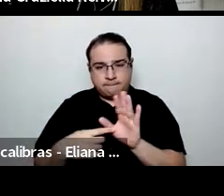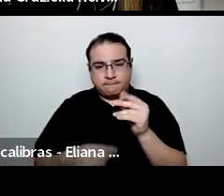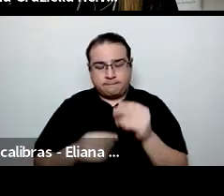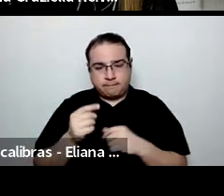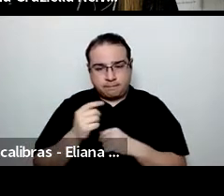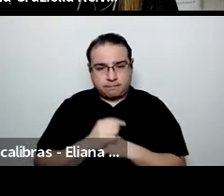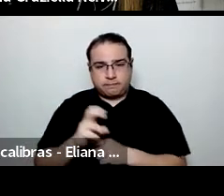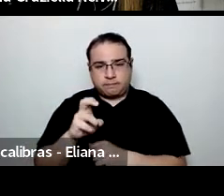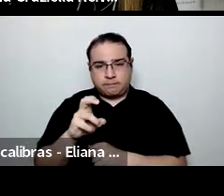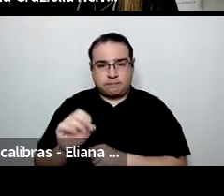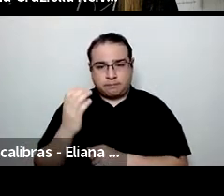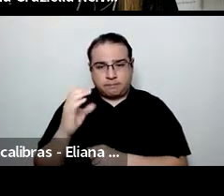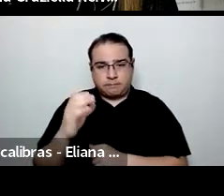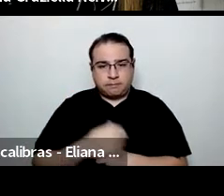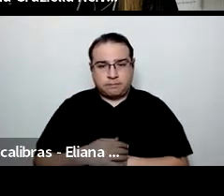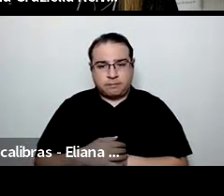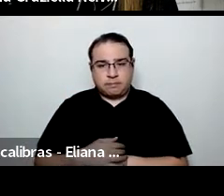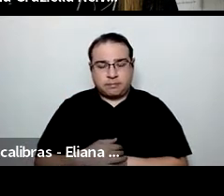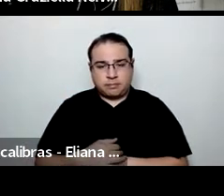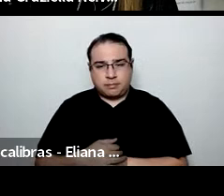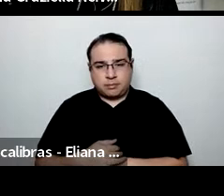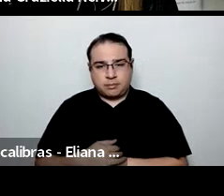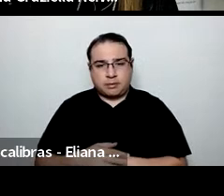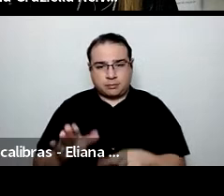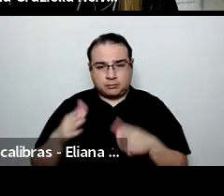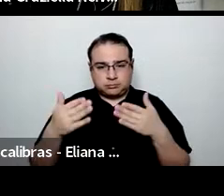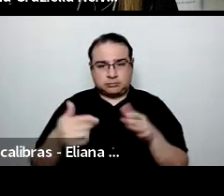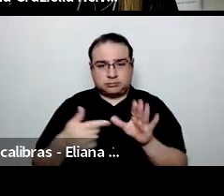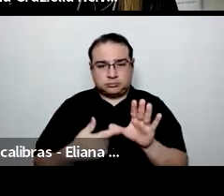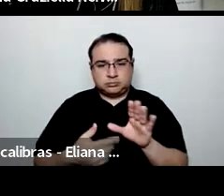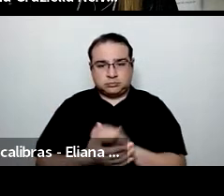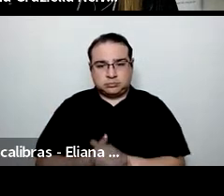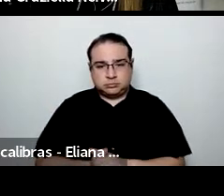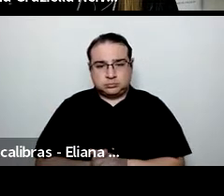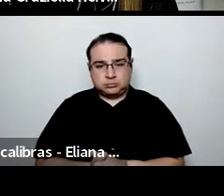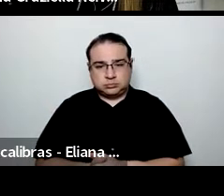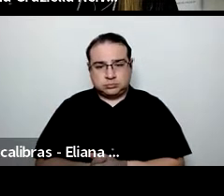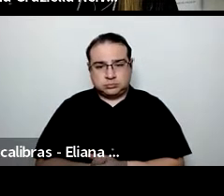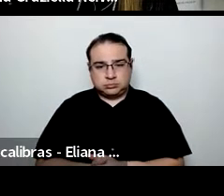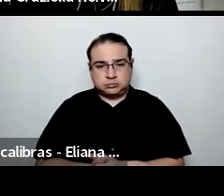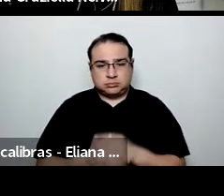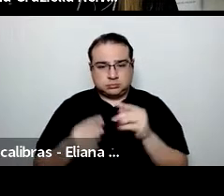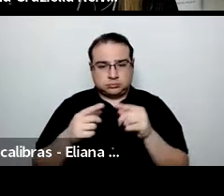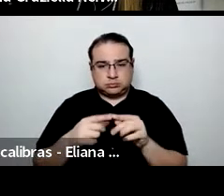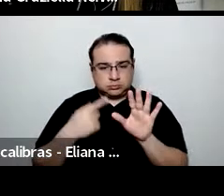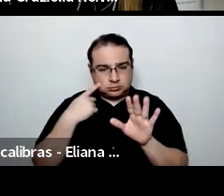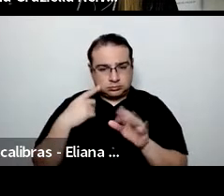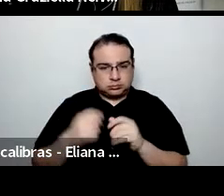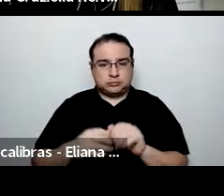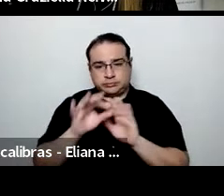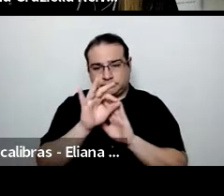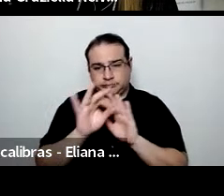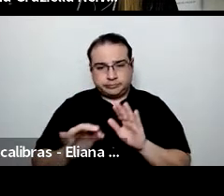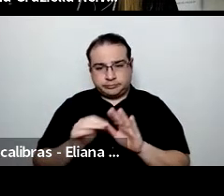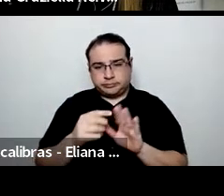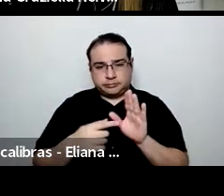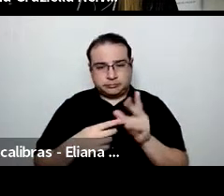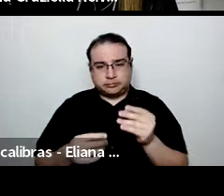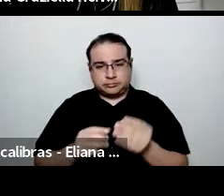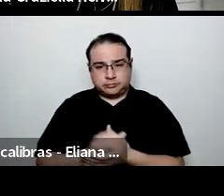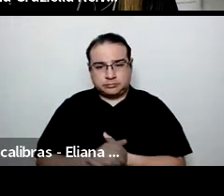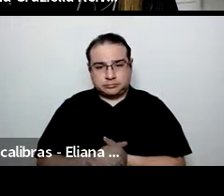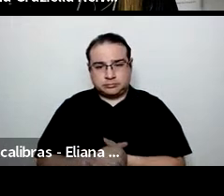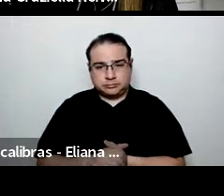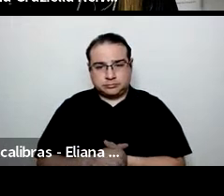centavo sobre experiências específicas perspectiva artística da proporcionalidade razoabilidade